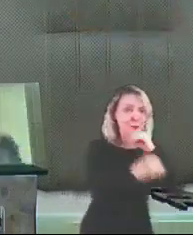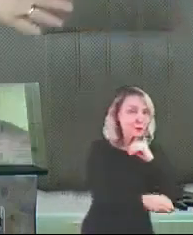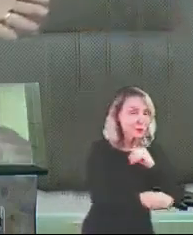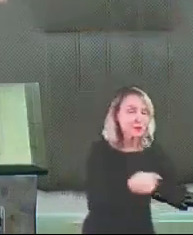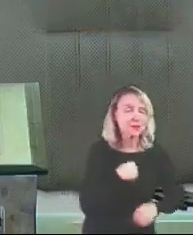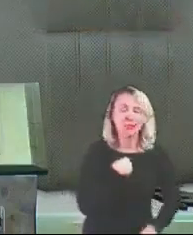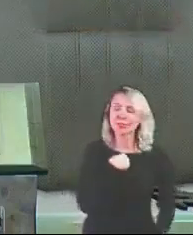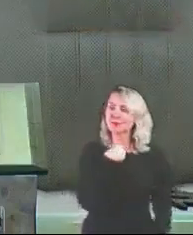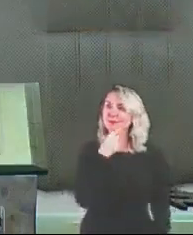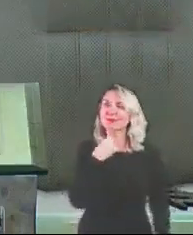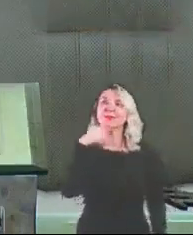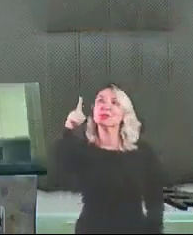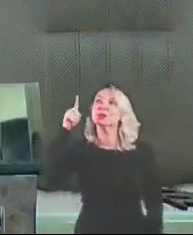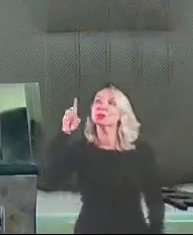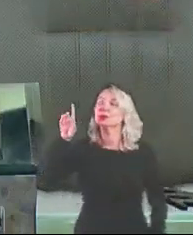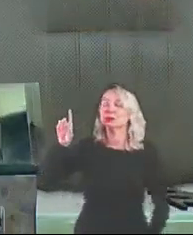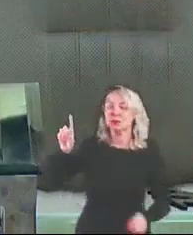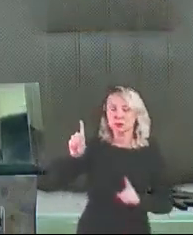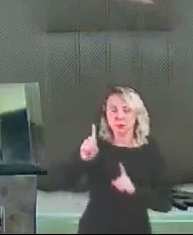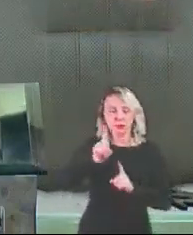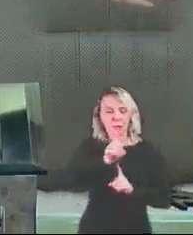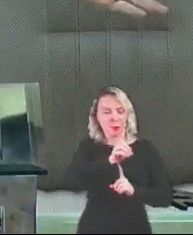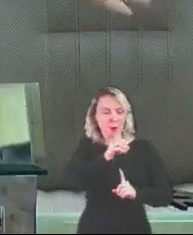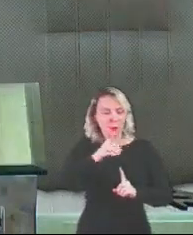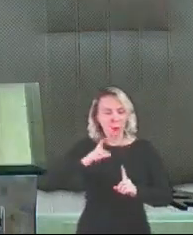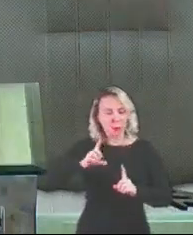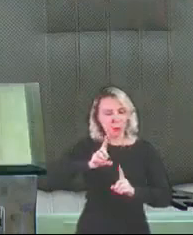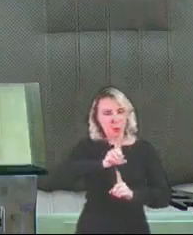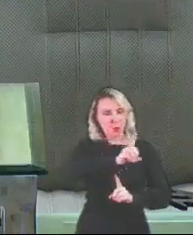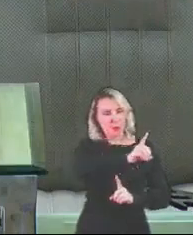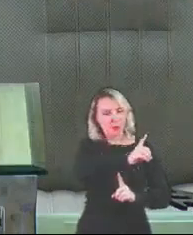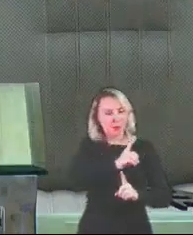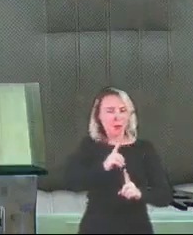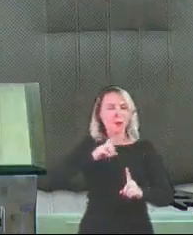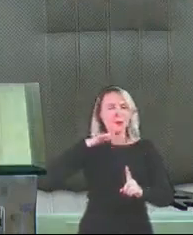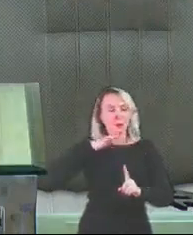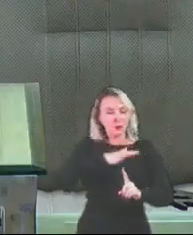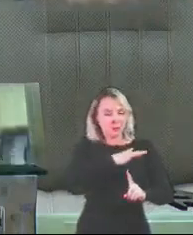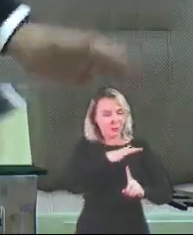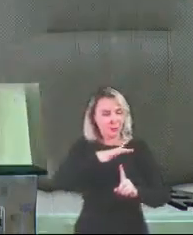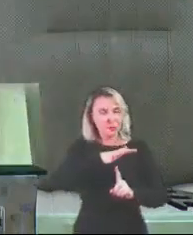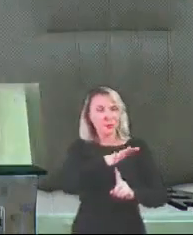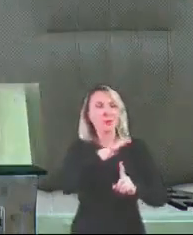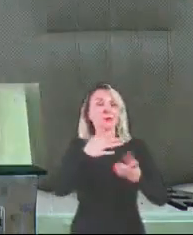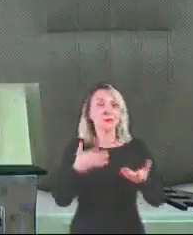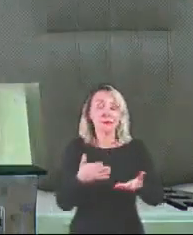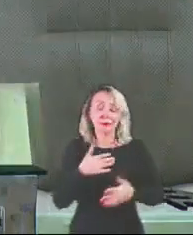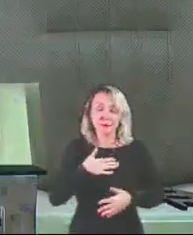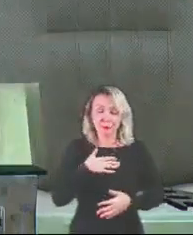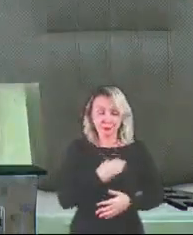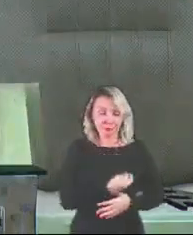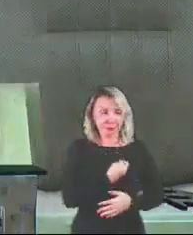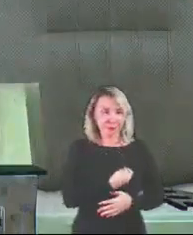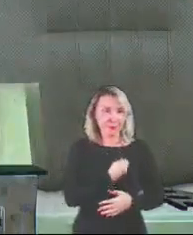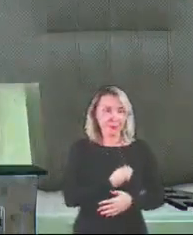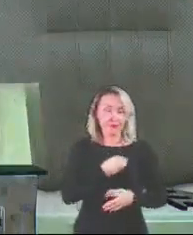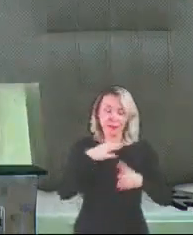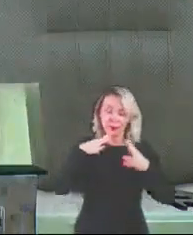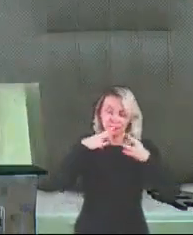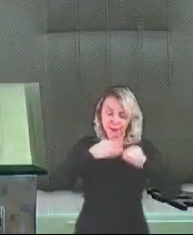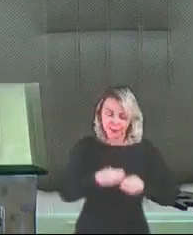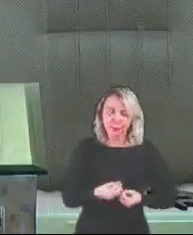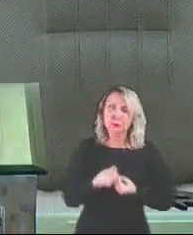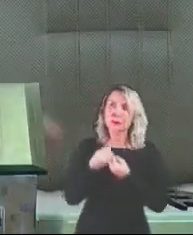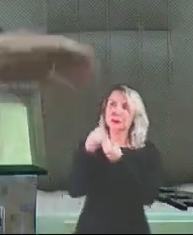em volta e tu me conheces, e os meus dias estão diante de ti. A gerência da minha vida está